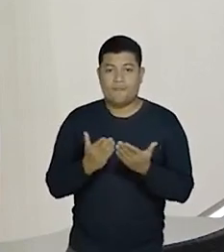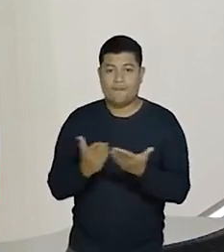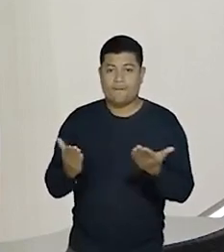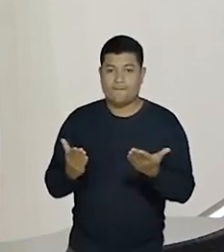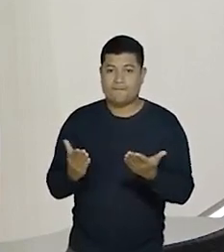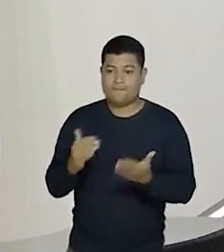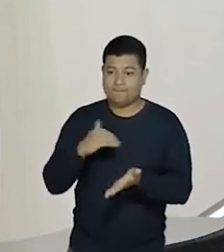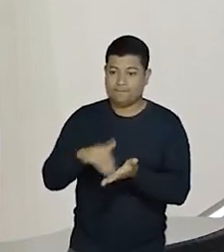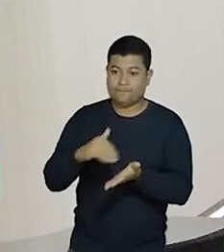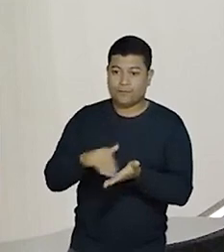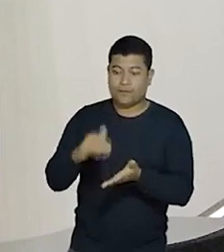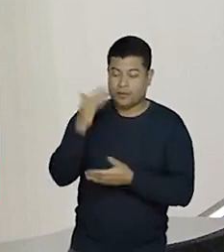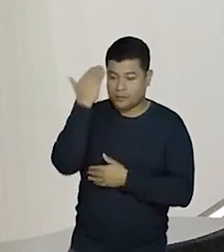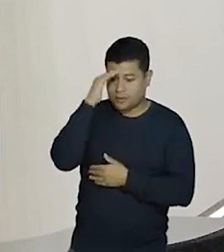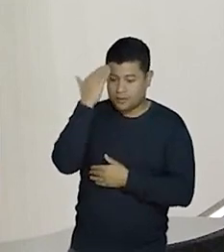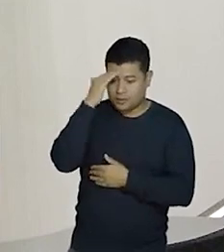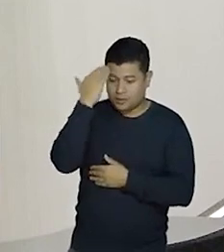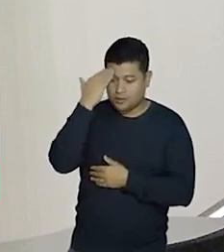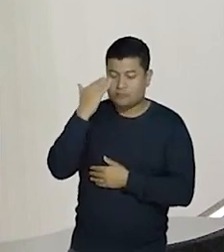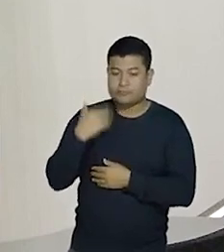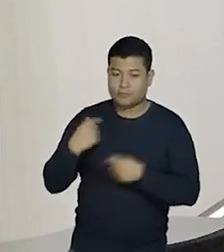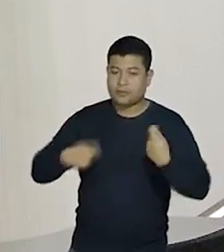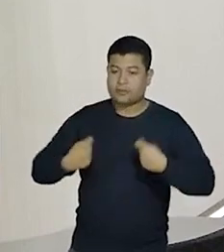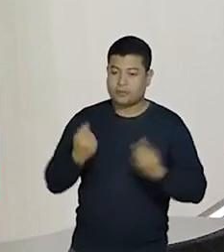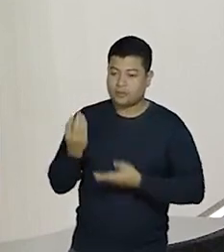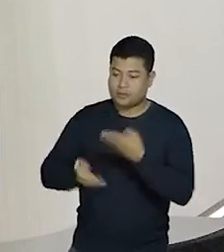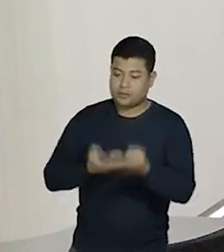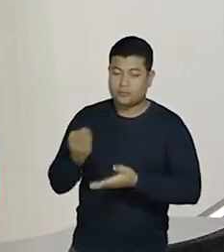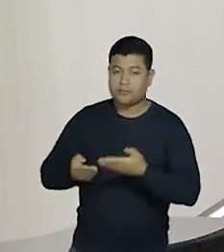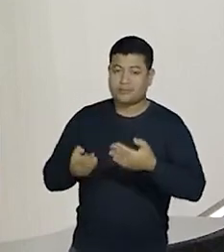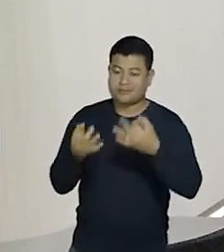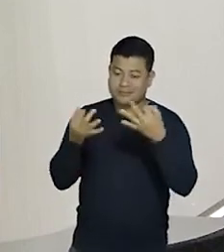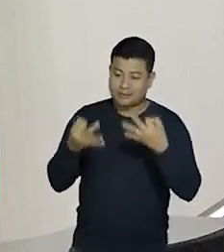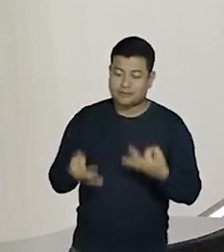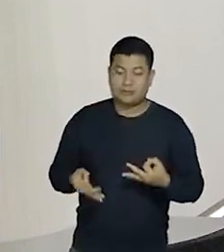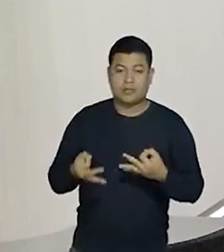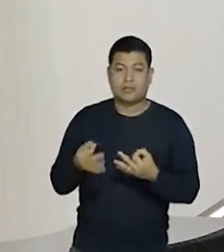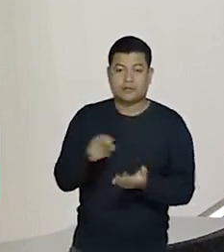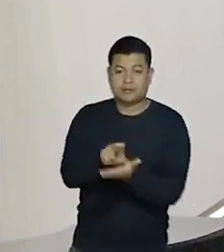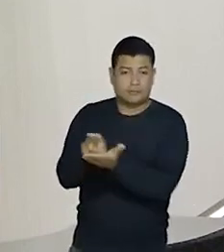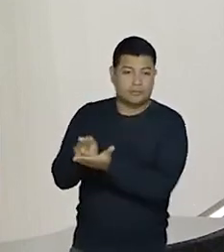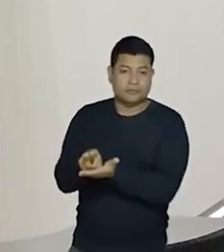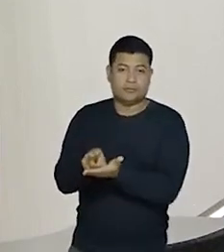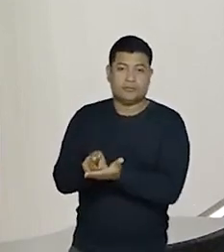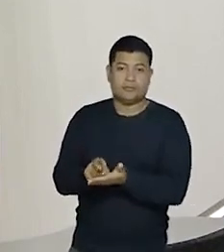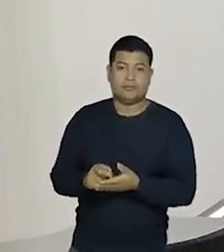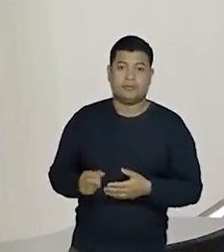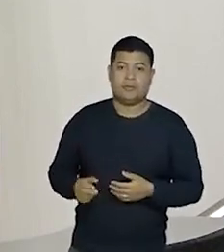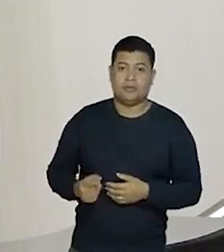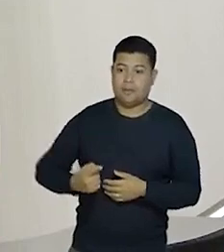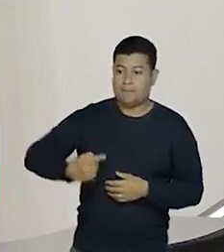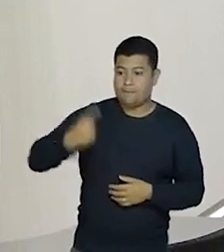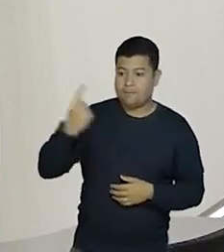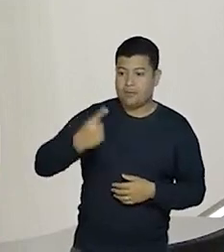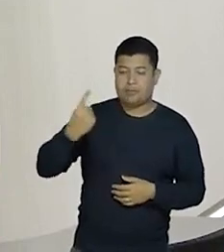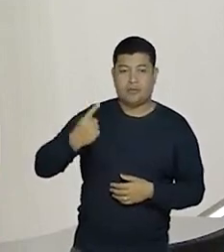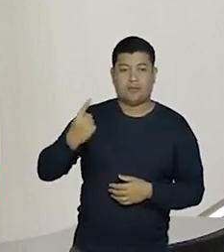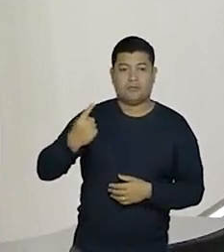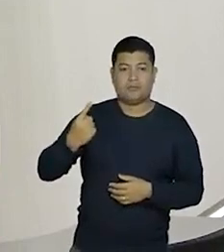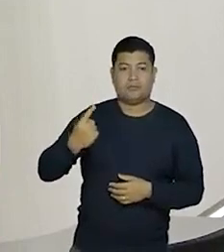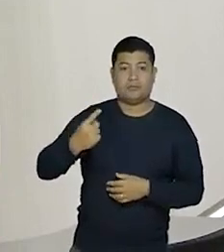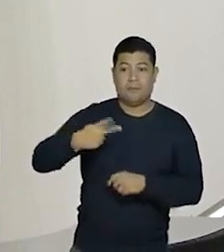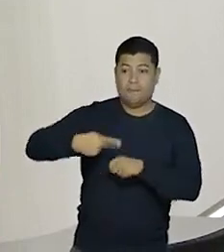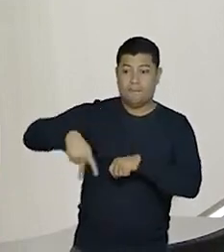mais apropriado a estes pacientes Santa Catarina receberá o primeiro veículo do país